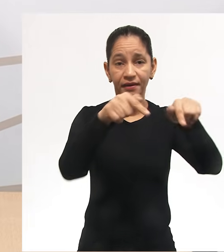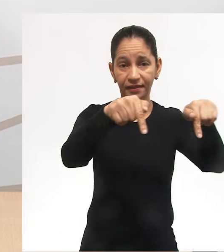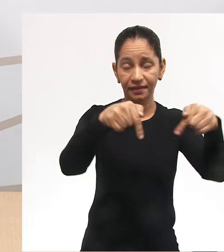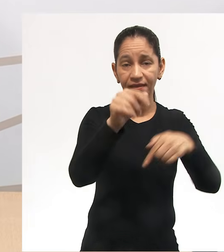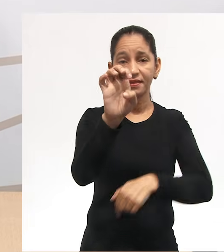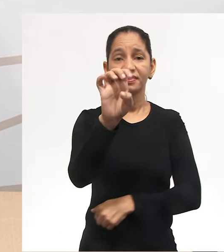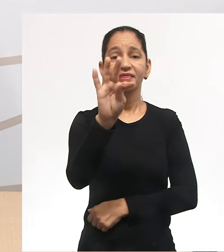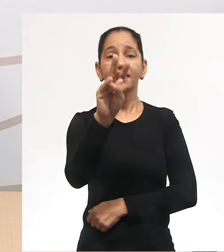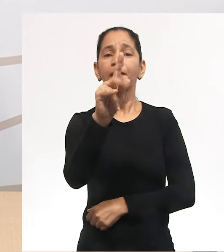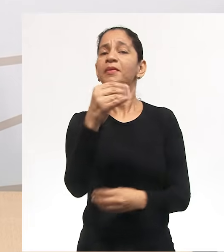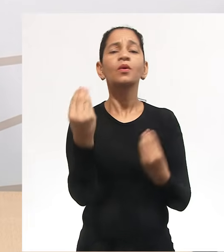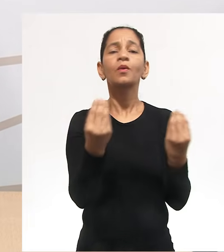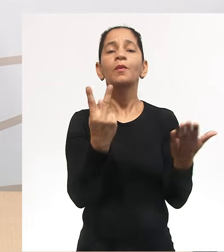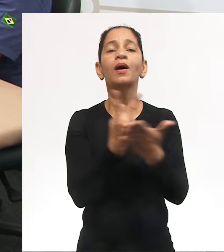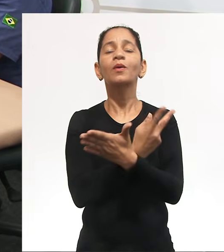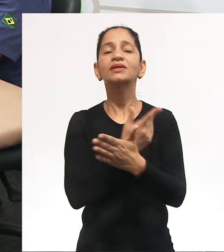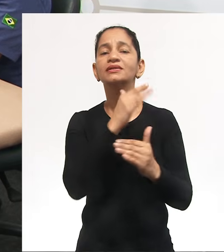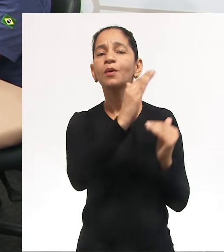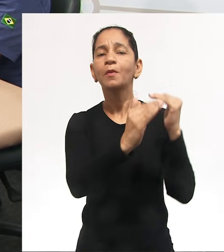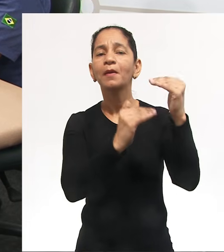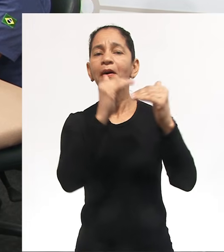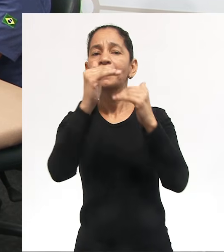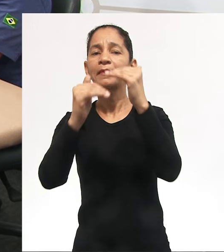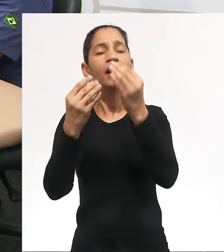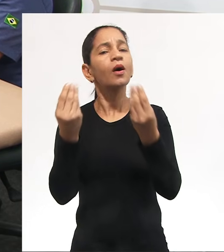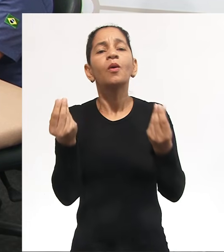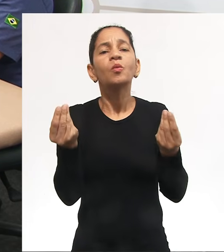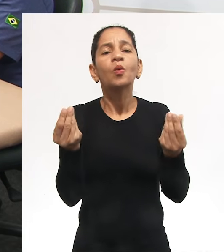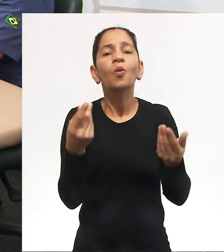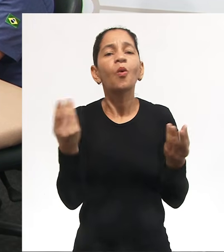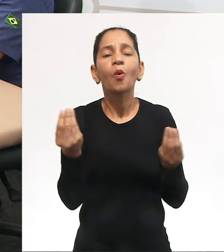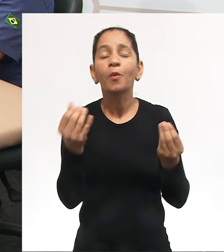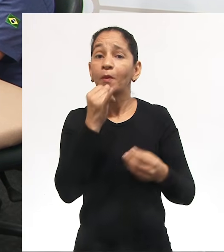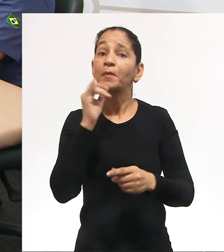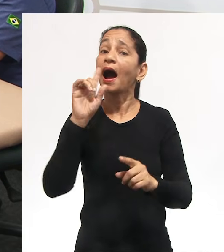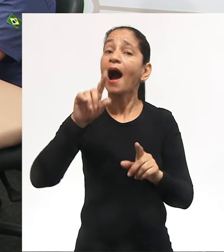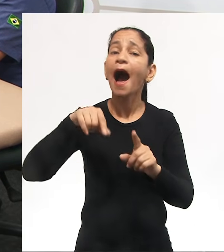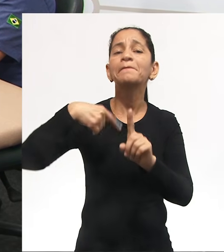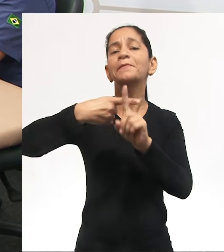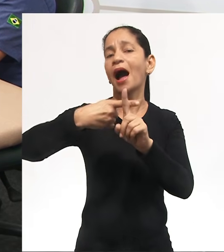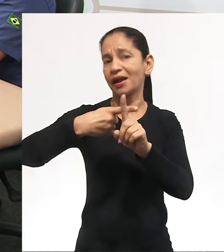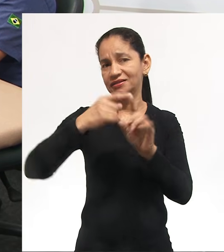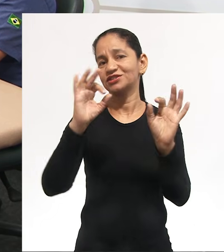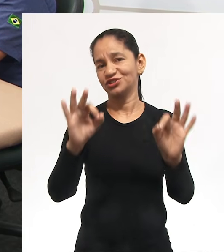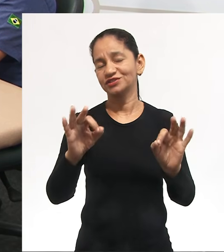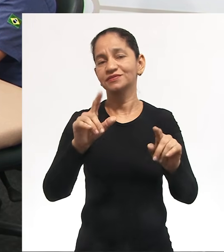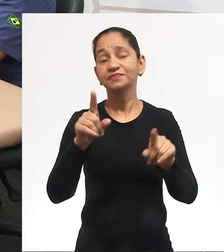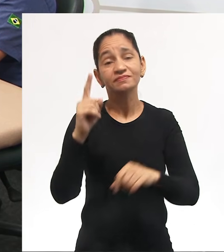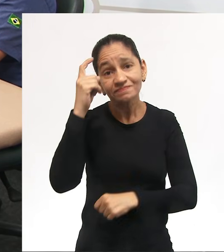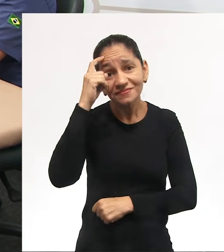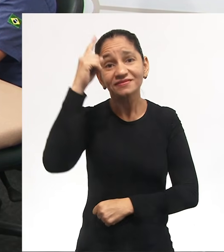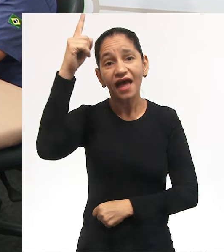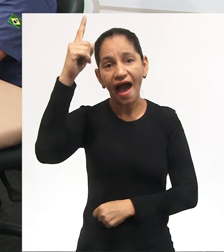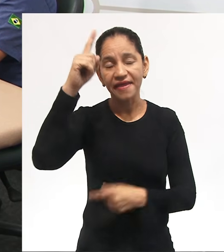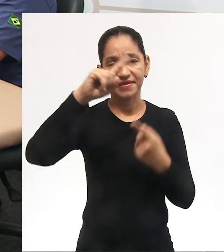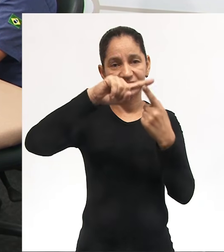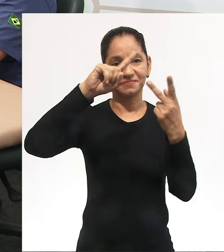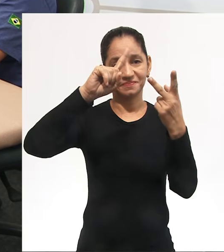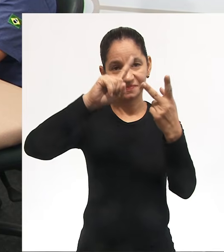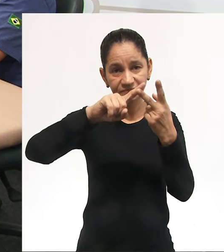aí tinha a primeira etapa. É isso que eu ia falar, para contar pra gente como foi a organização. Além